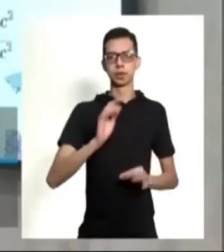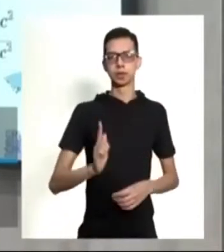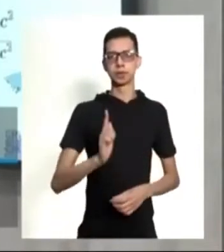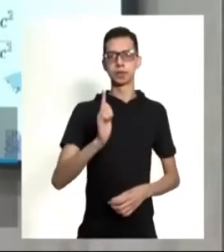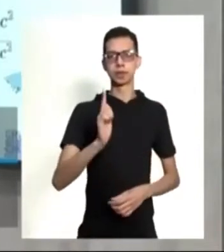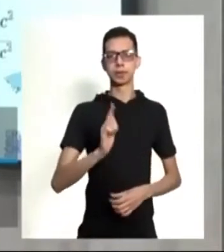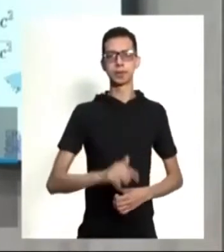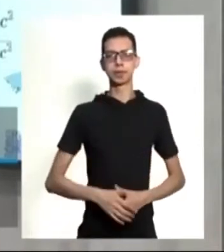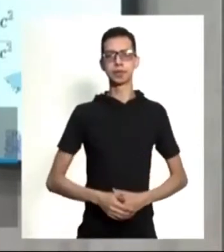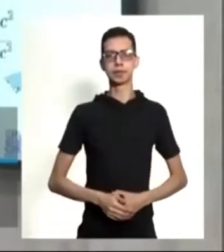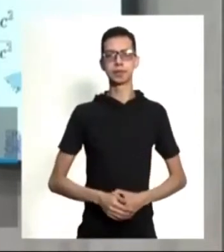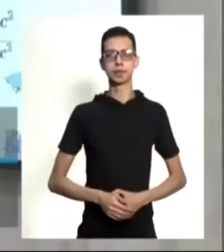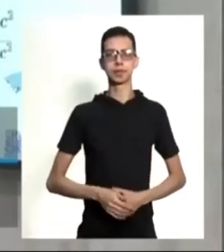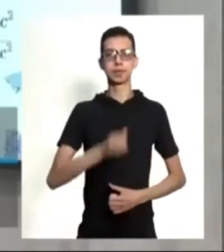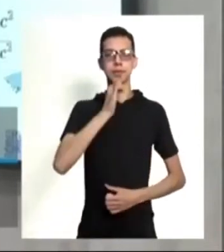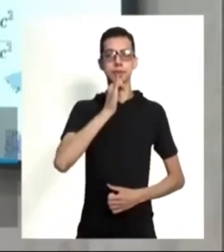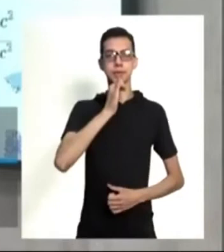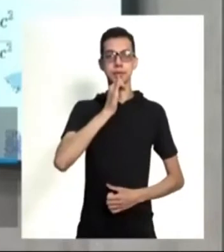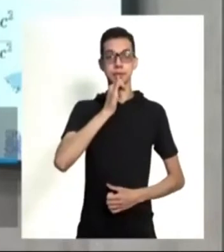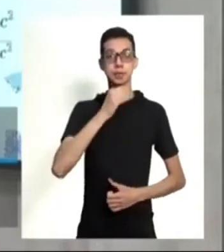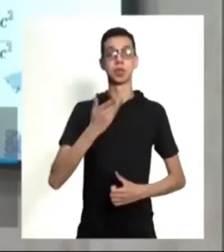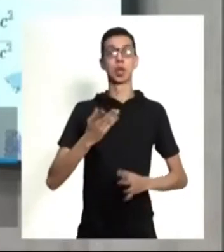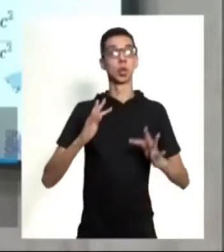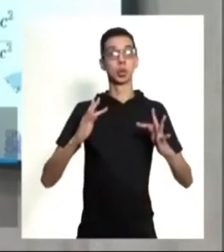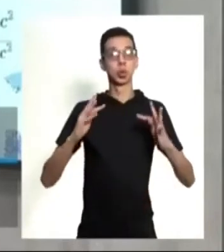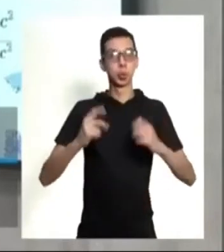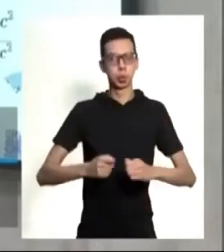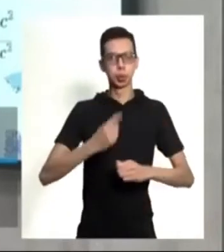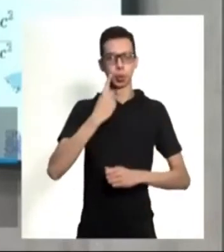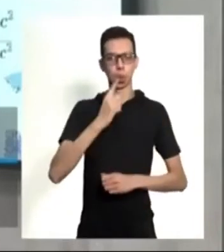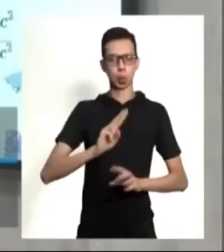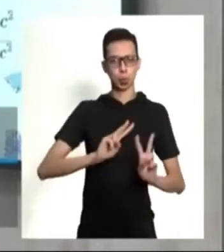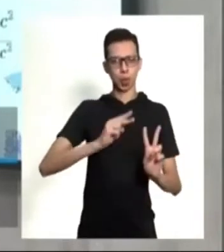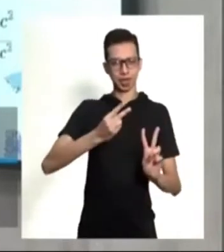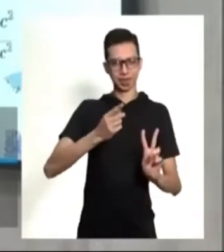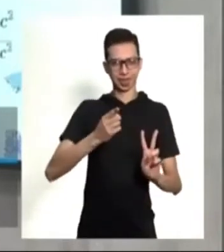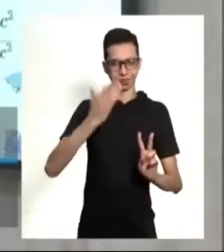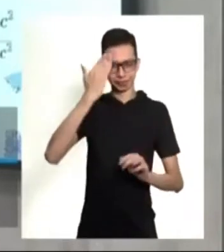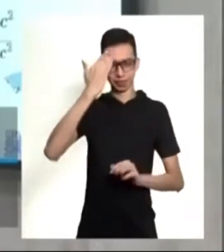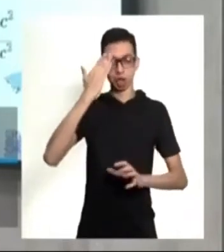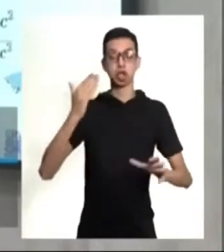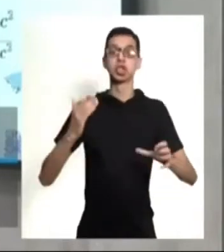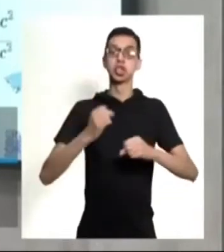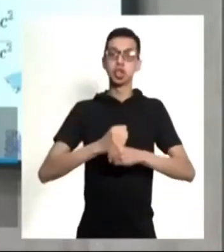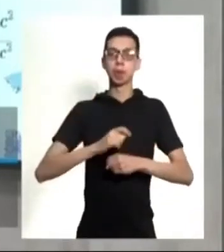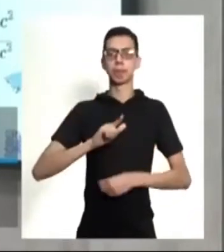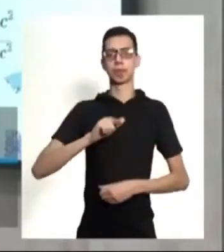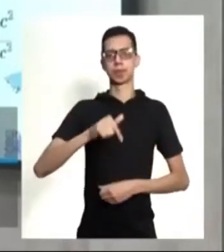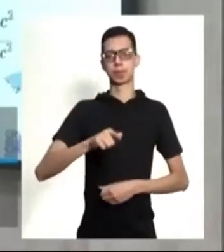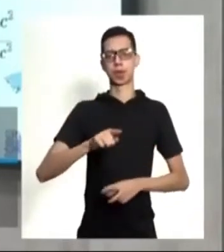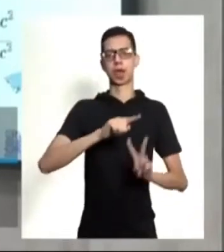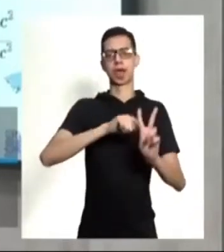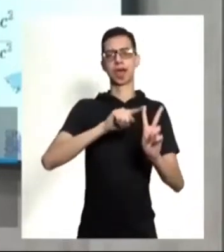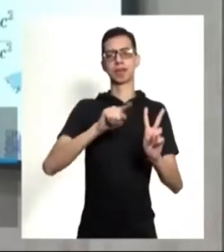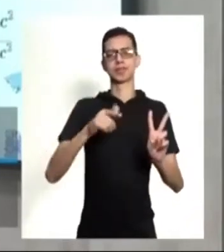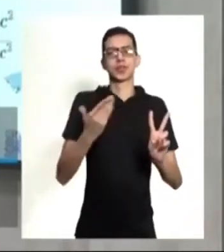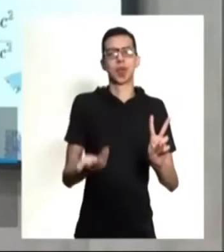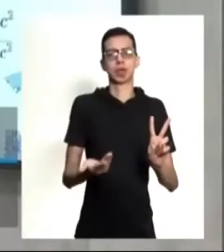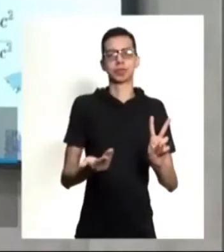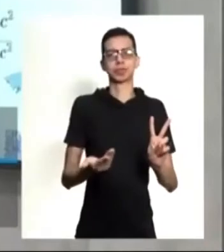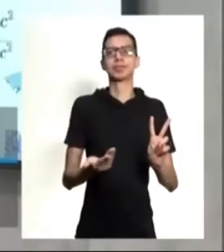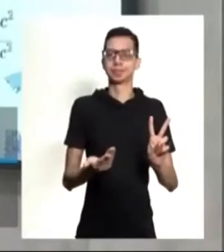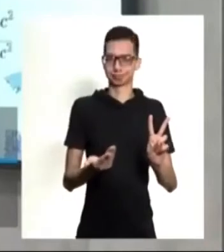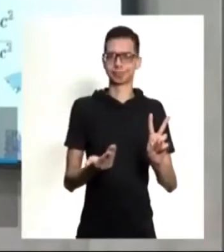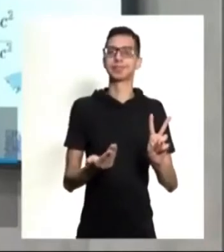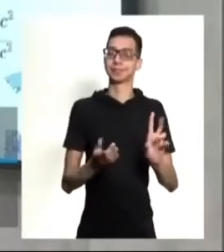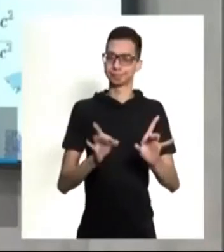A, B e C. Eleva todas elas ao quadrado. Soma e tira a raiz. Essa, ou melhor,